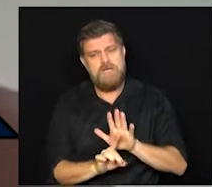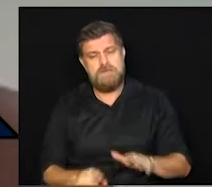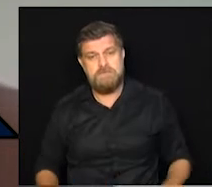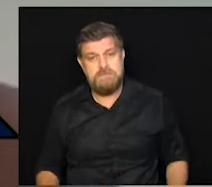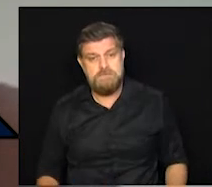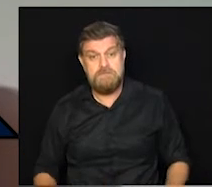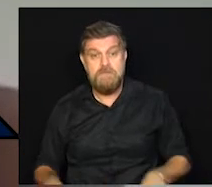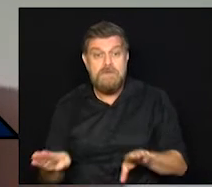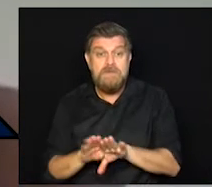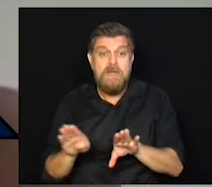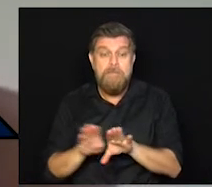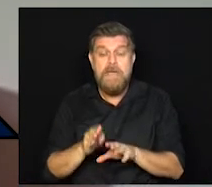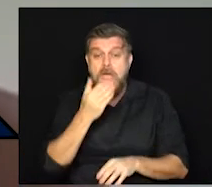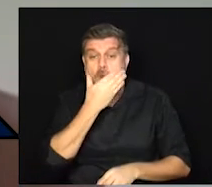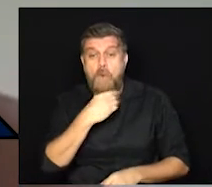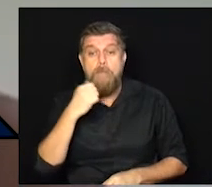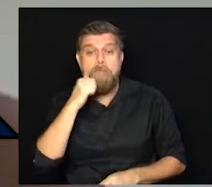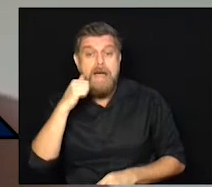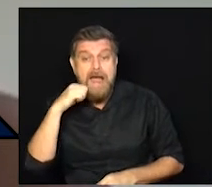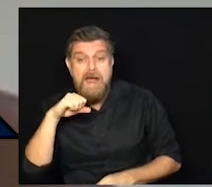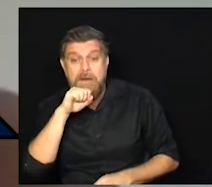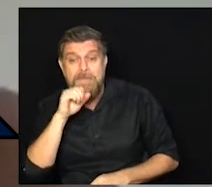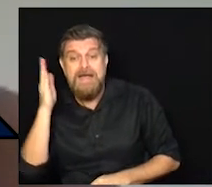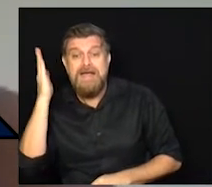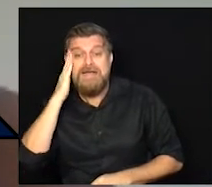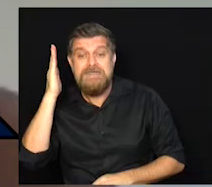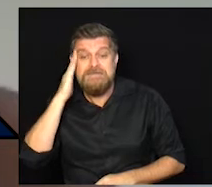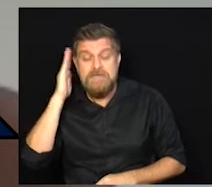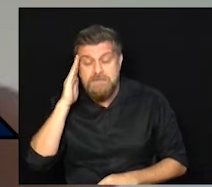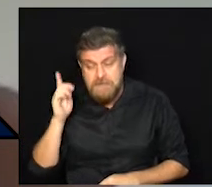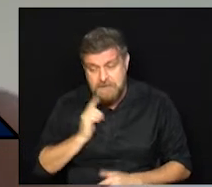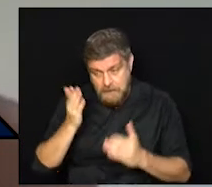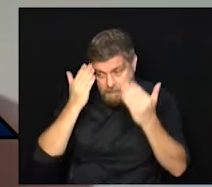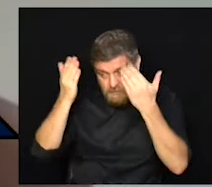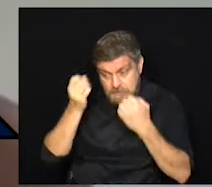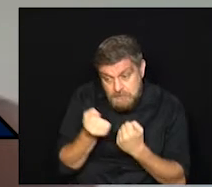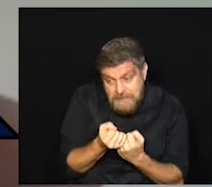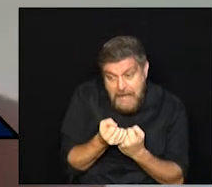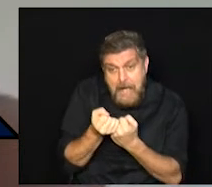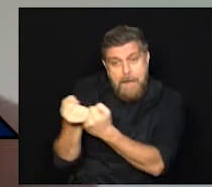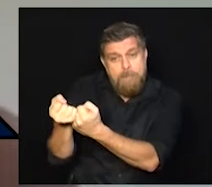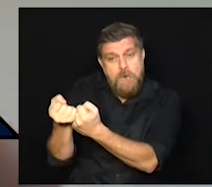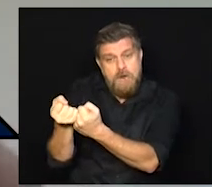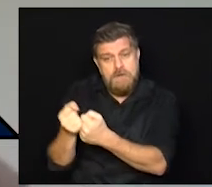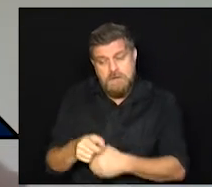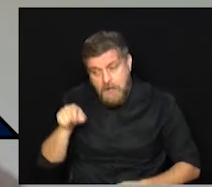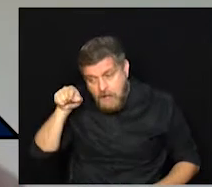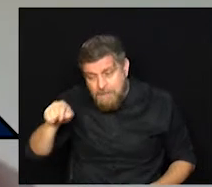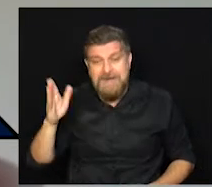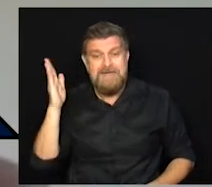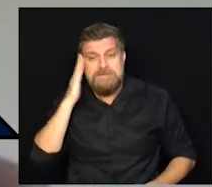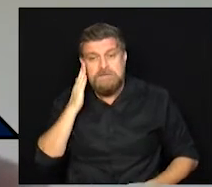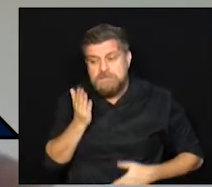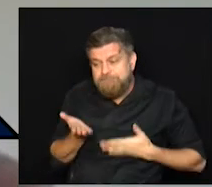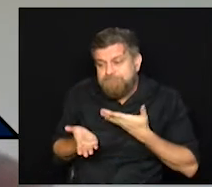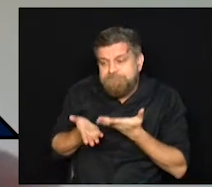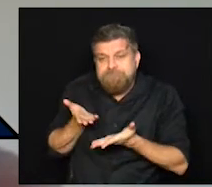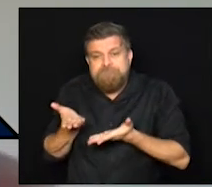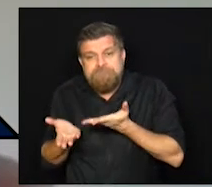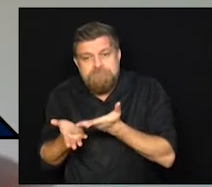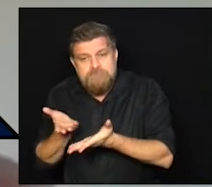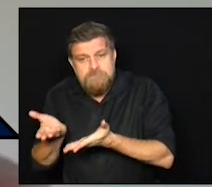também aos pais, né? Os pais precisam desse apoio psicológico, emocional, para lidar com essa